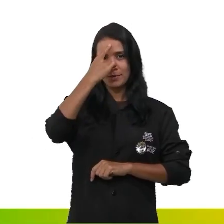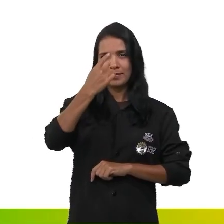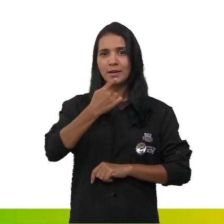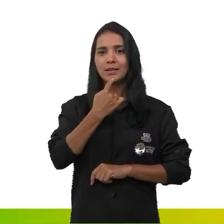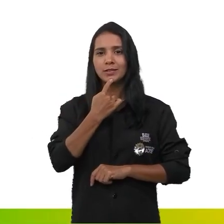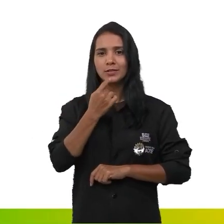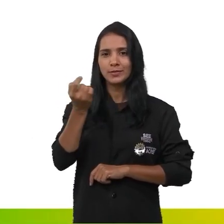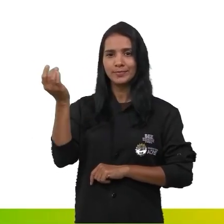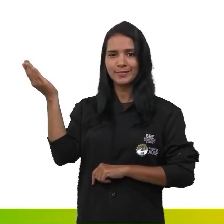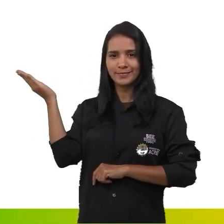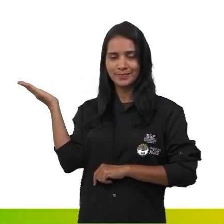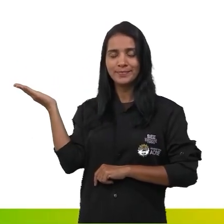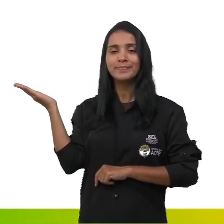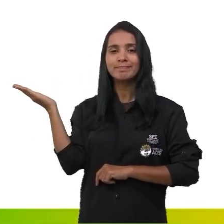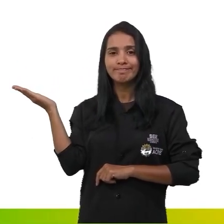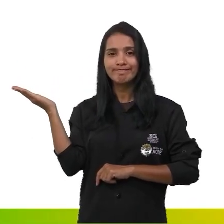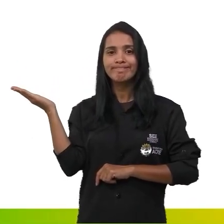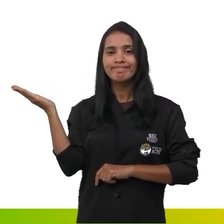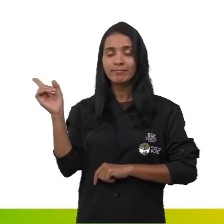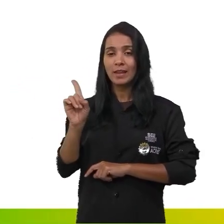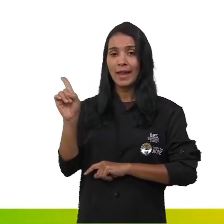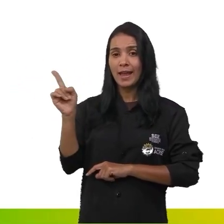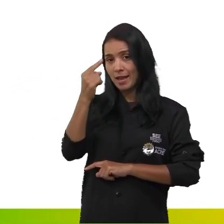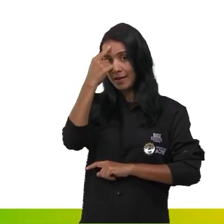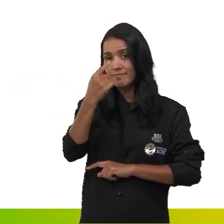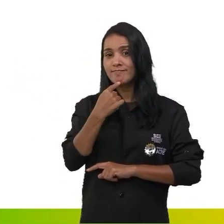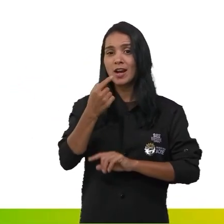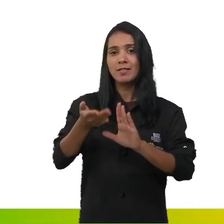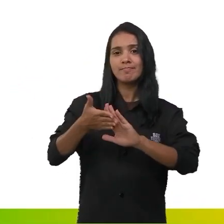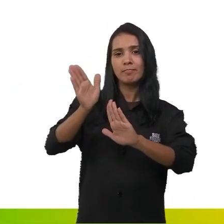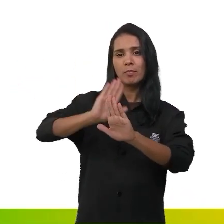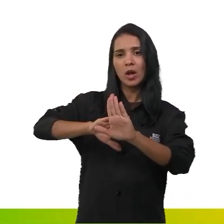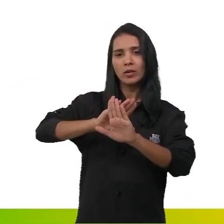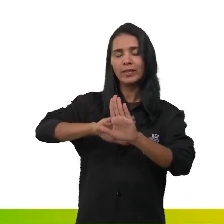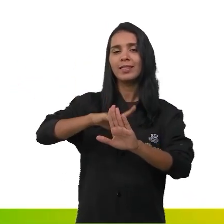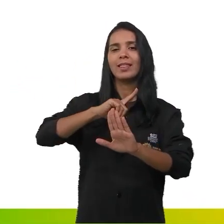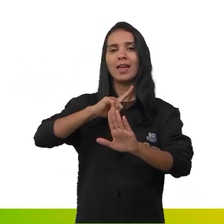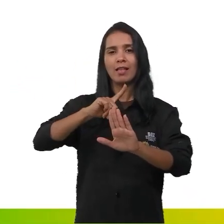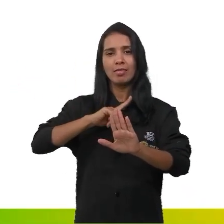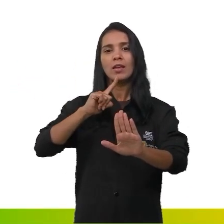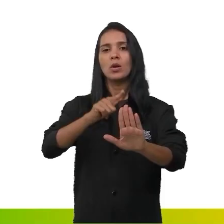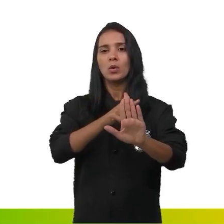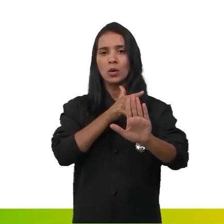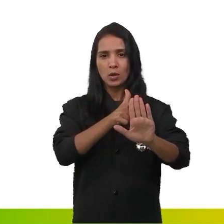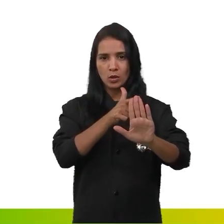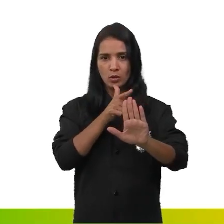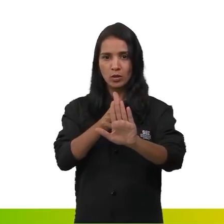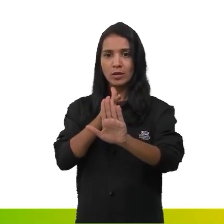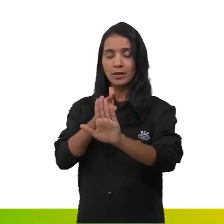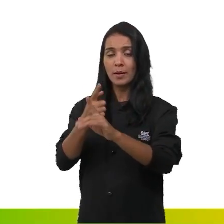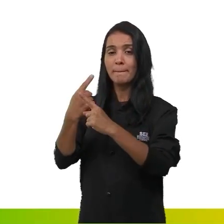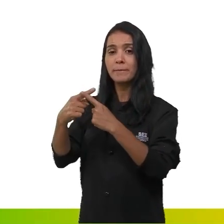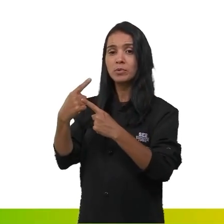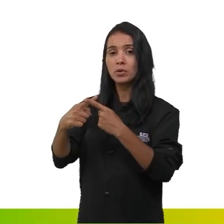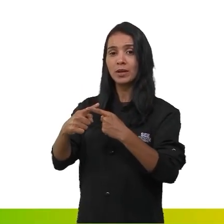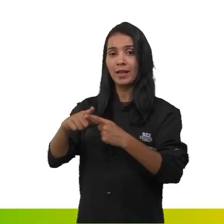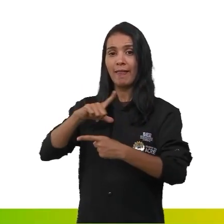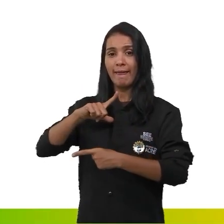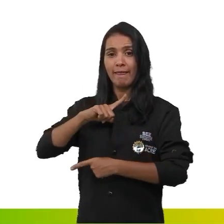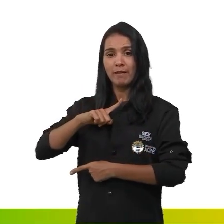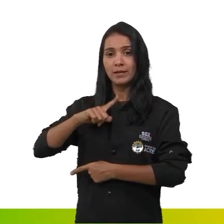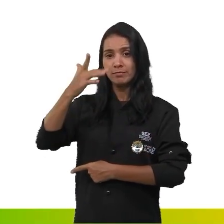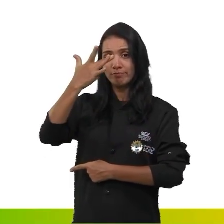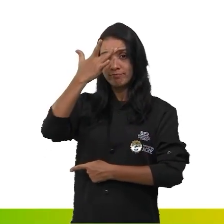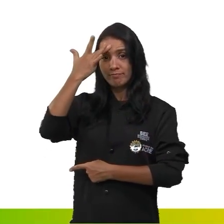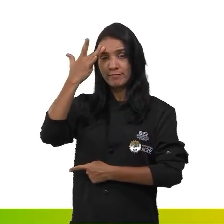expressa exatamente isso. Temos aqui um político, com uma bolsa grande de dinheiro, uma mala de dinheiro,